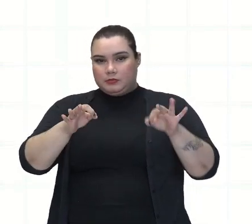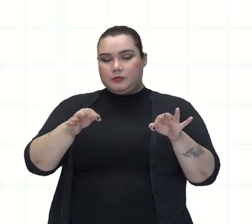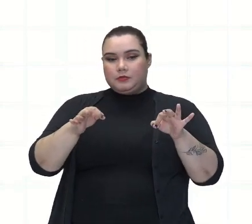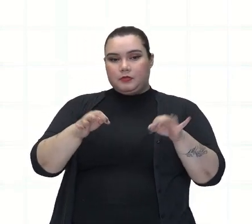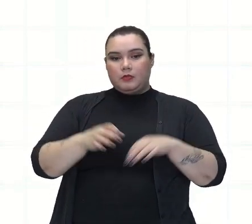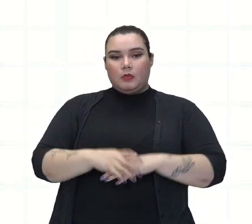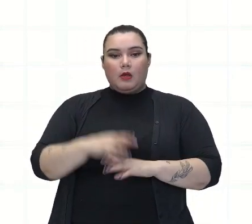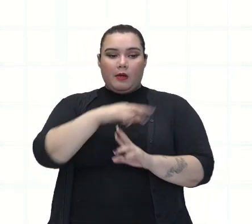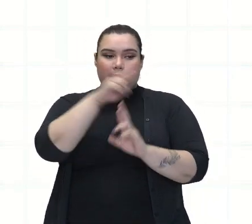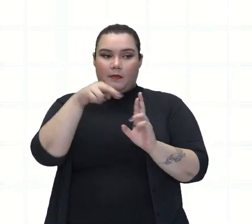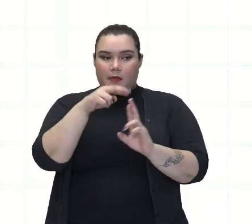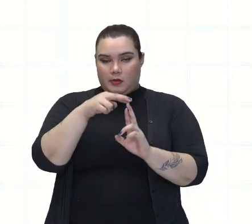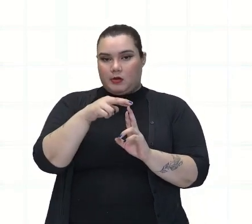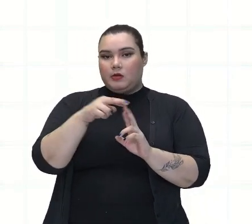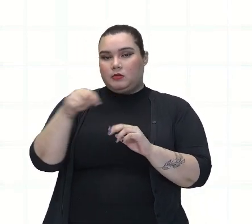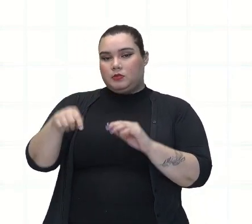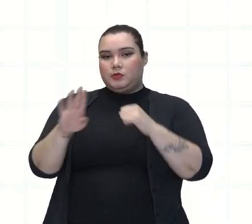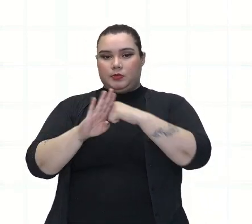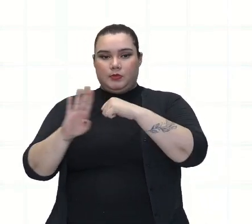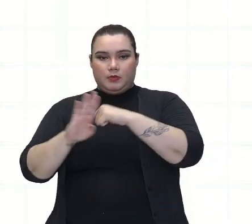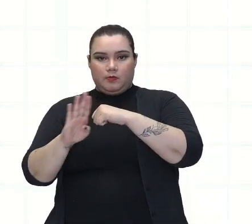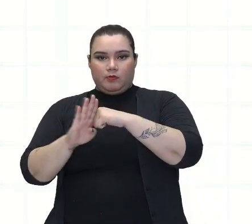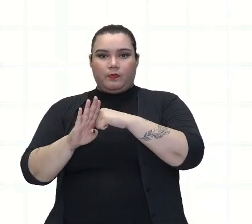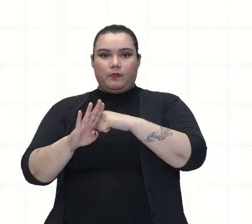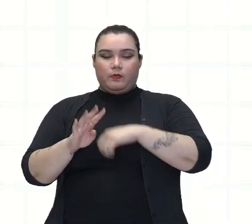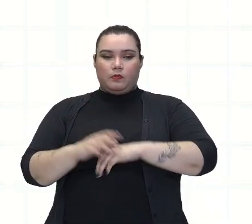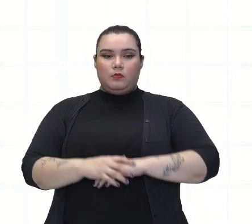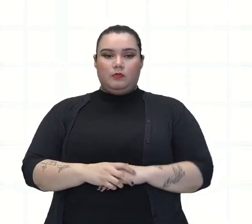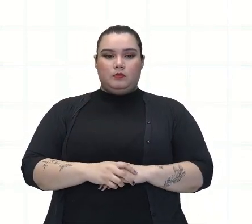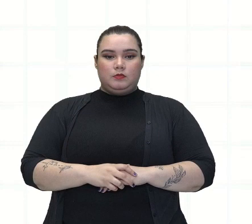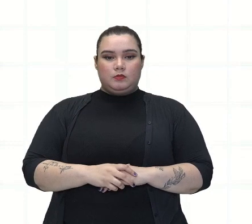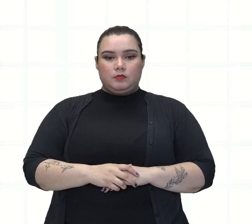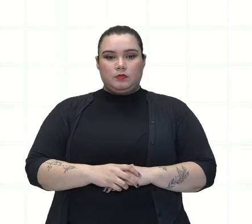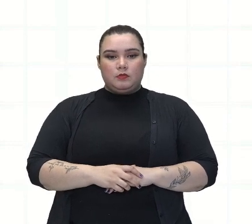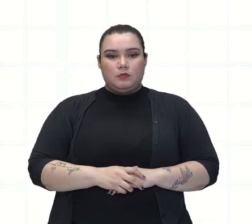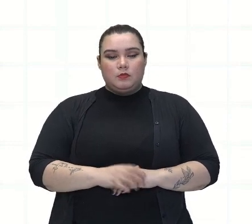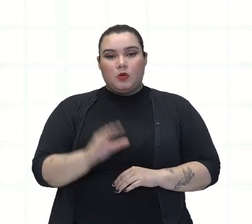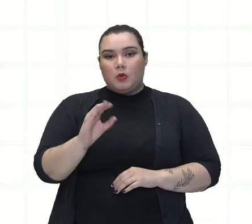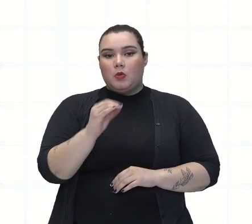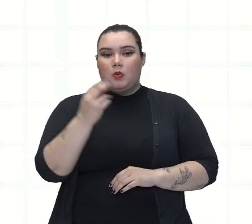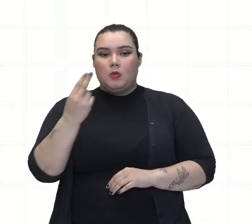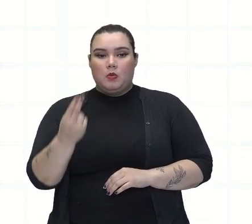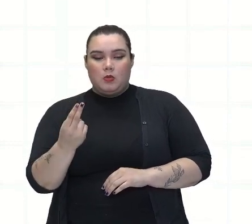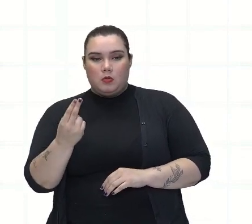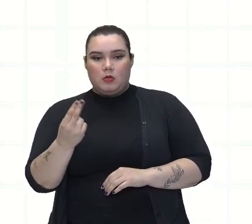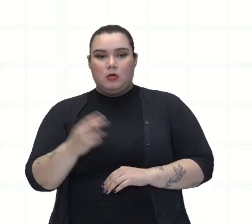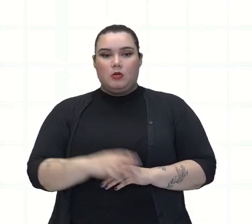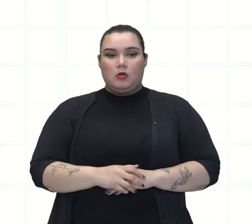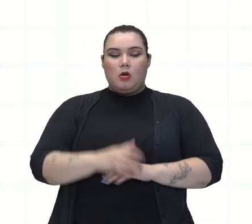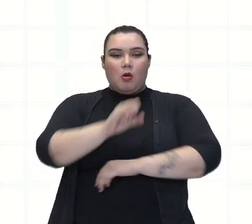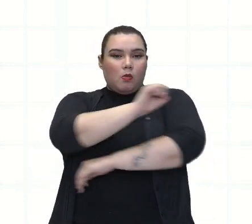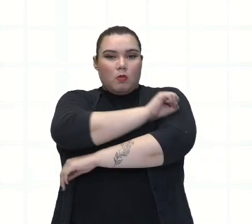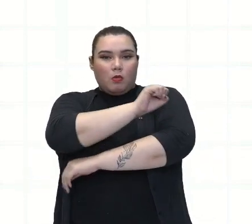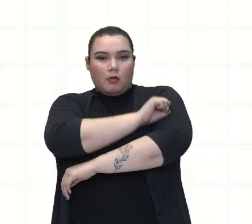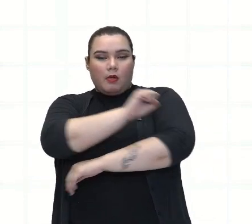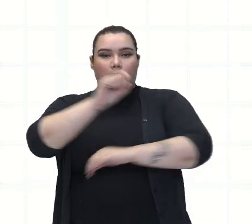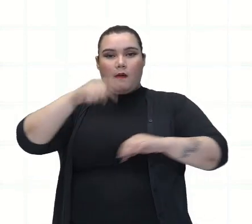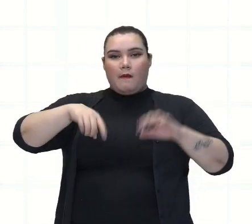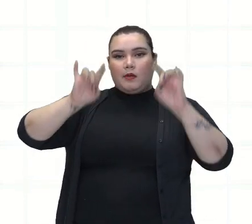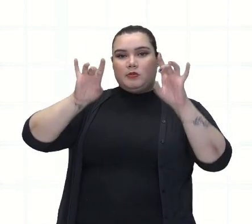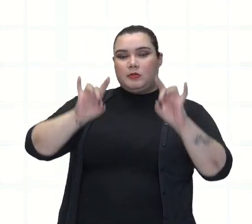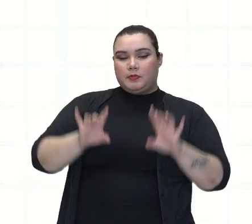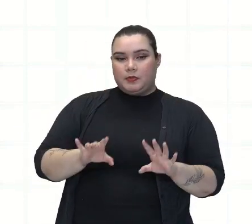ser, né? Os alunos dos 8º anos são especiais, ou os 8º anos são